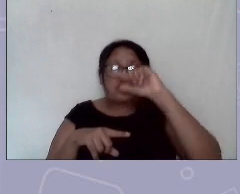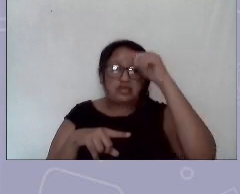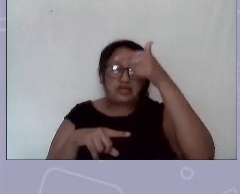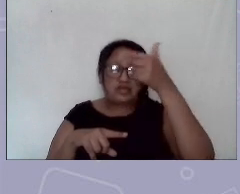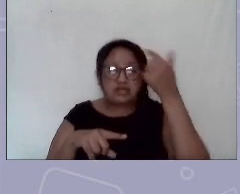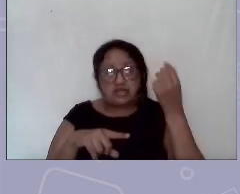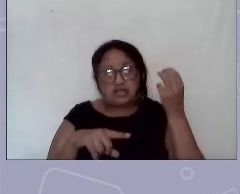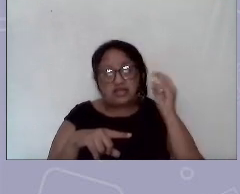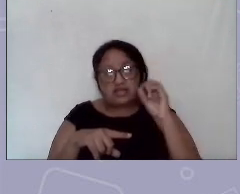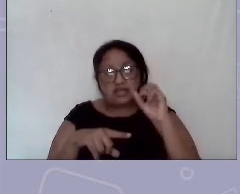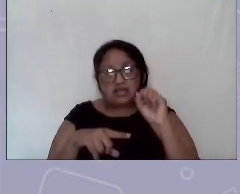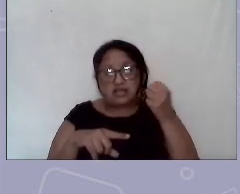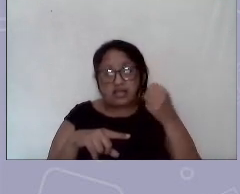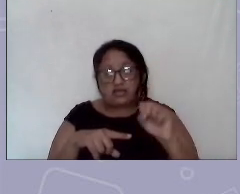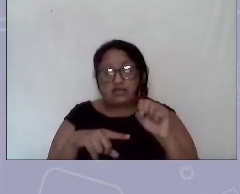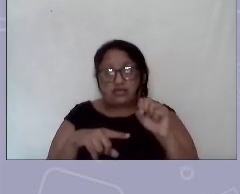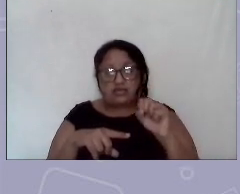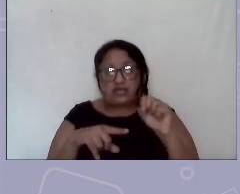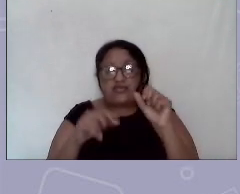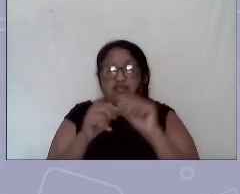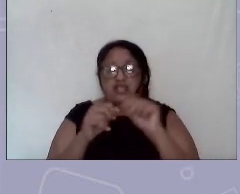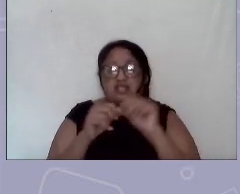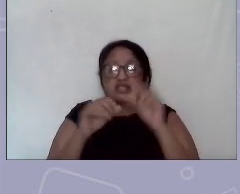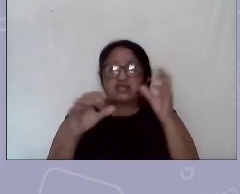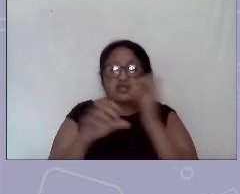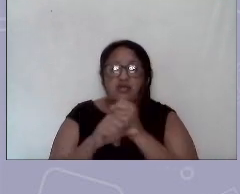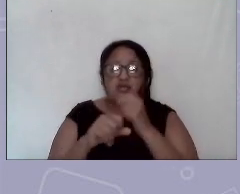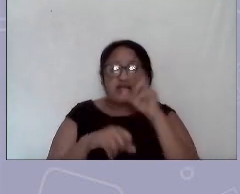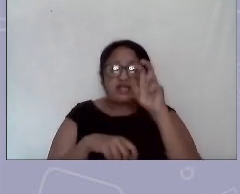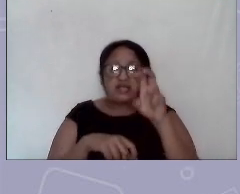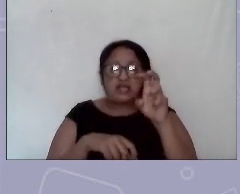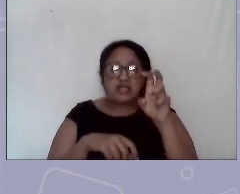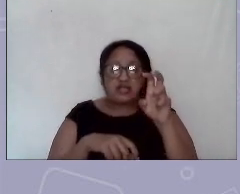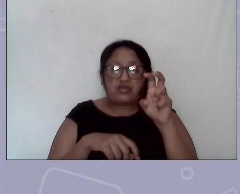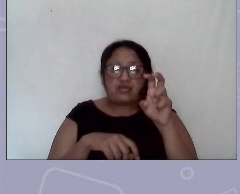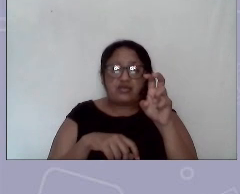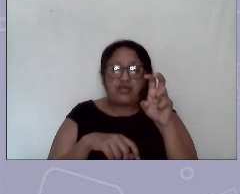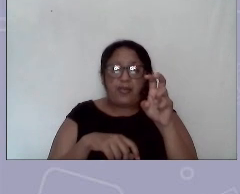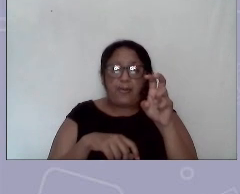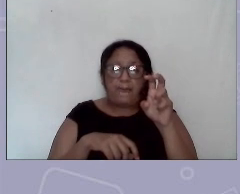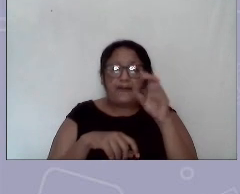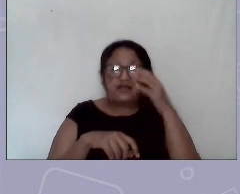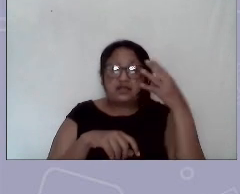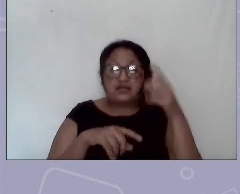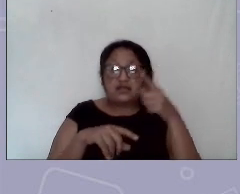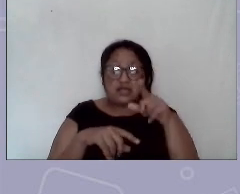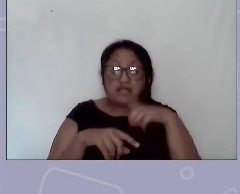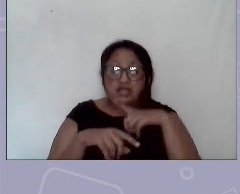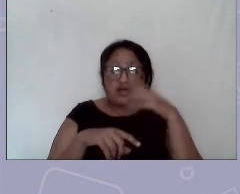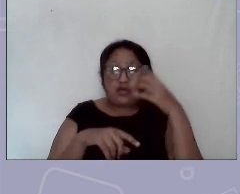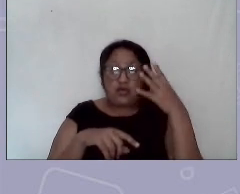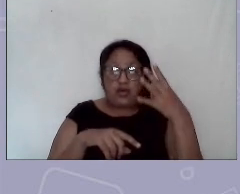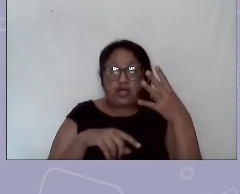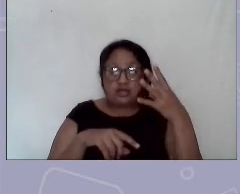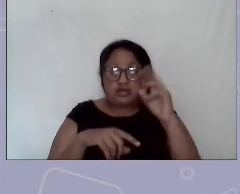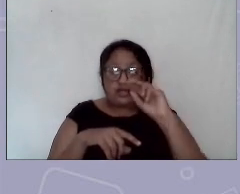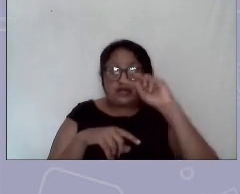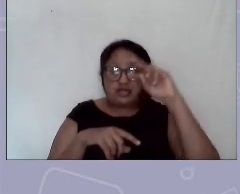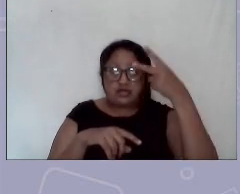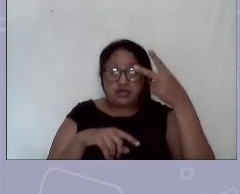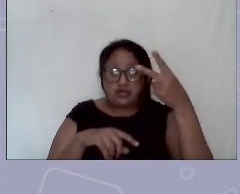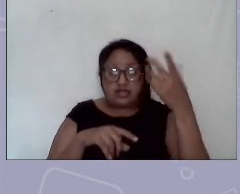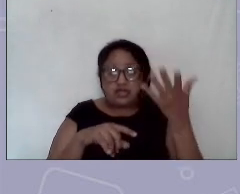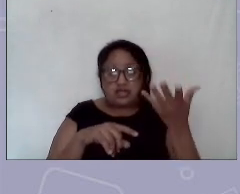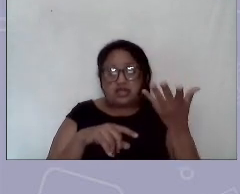então é só fazer esse cálculo tá bom? então isso fica 5 ó você tem 4 elevado a 2 né?